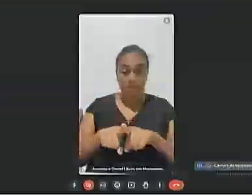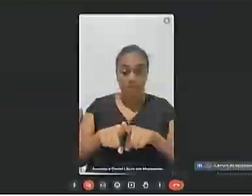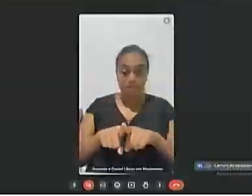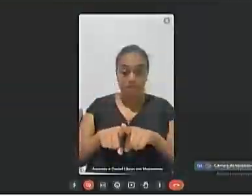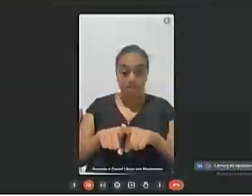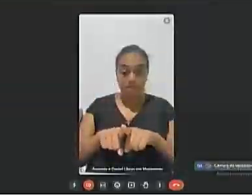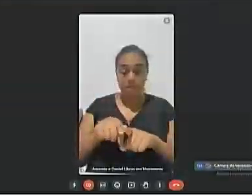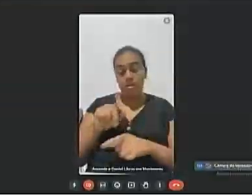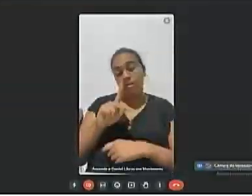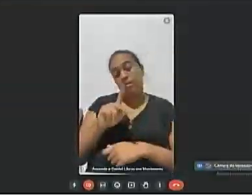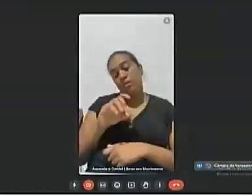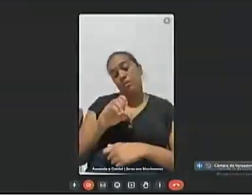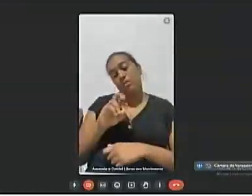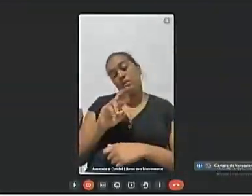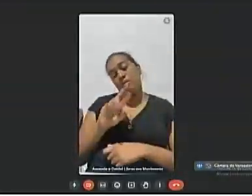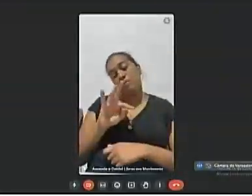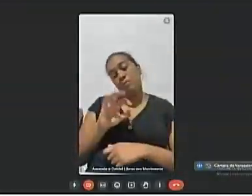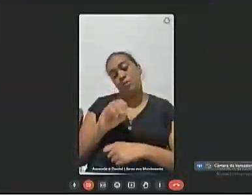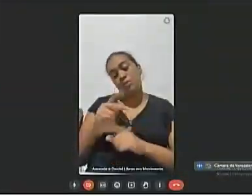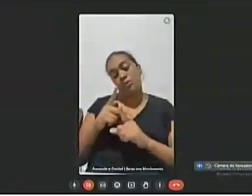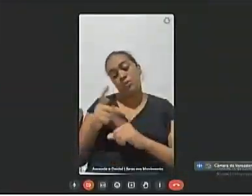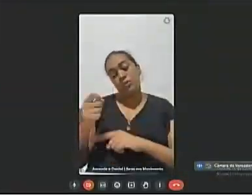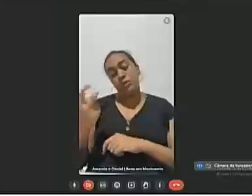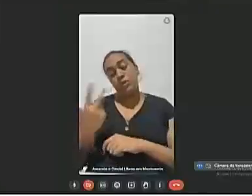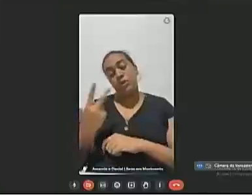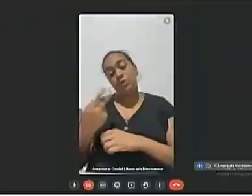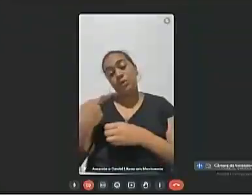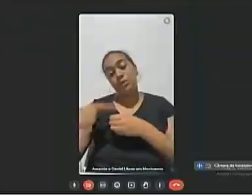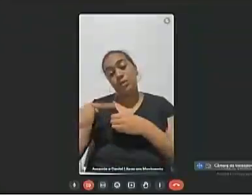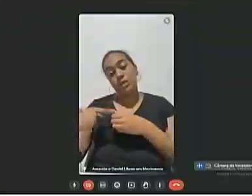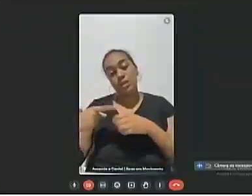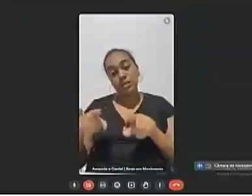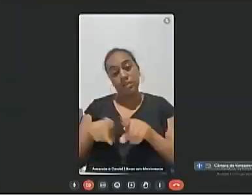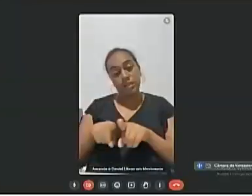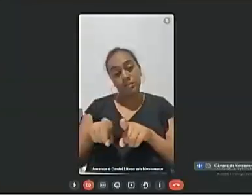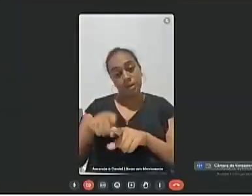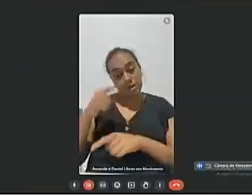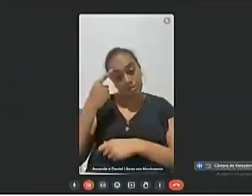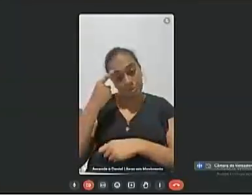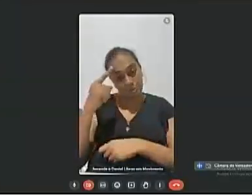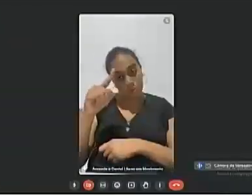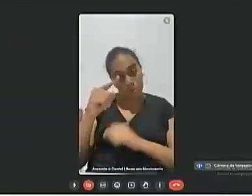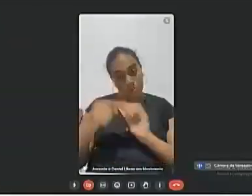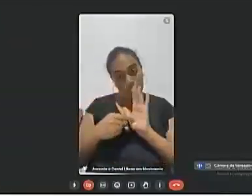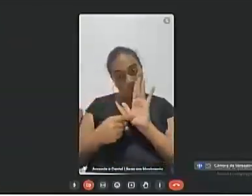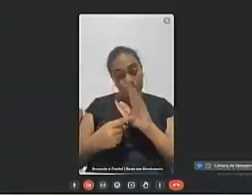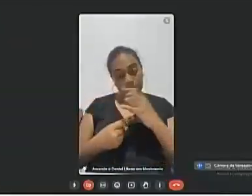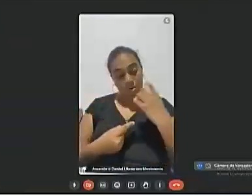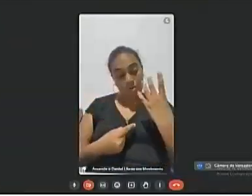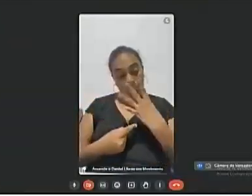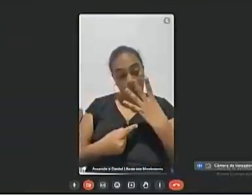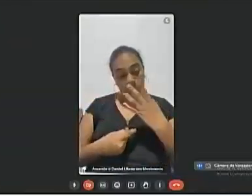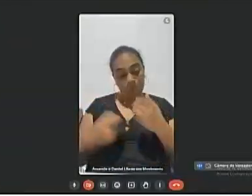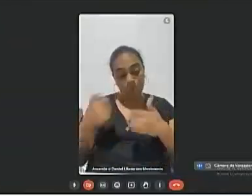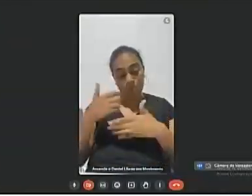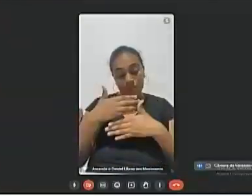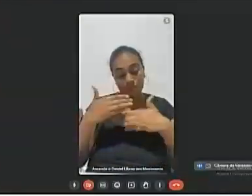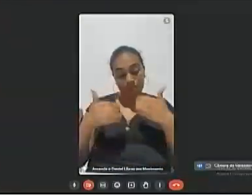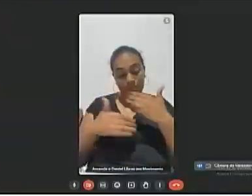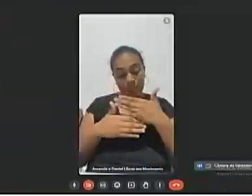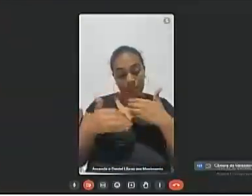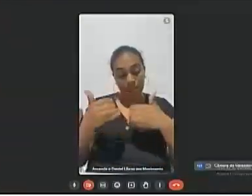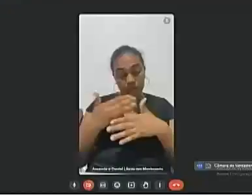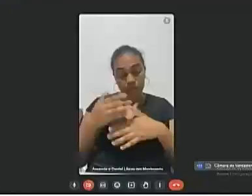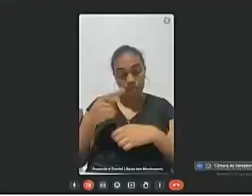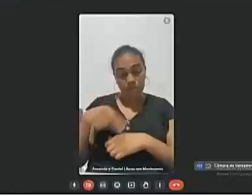Porto Vitória e as 2 cidades aqui em cima do Rio Iguaçu. E por último eu vou mostrar 4 slides de conclusão para vocês no